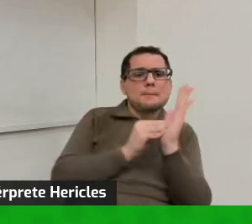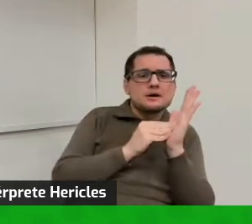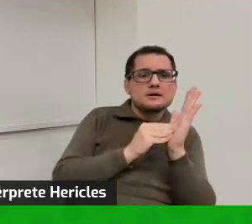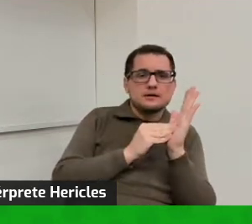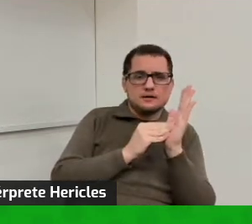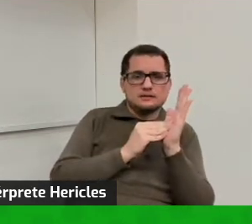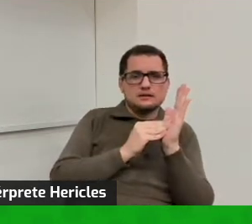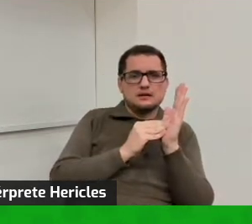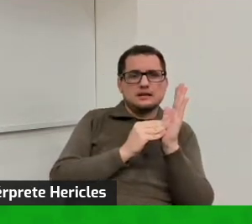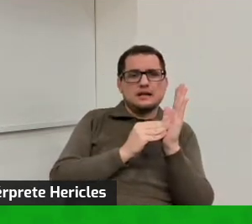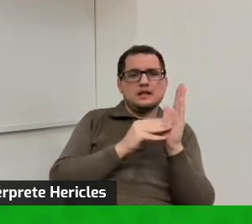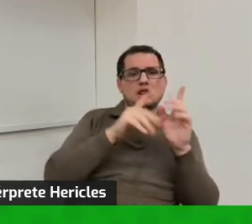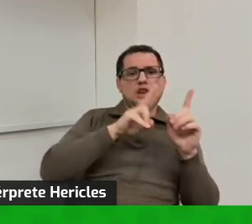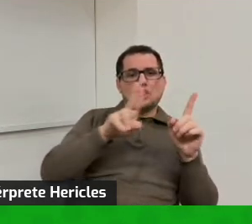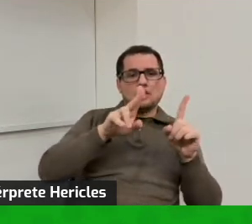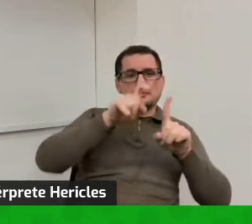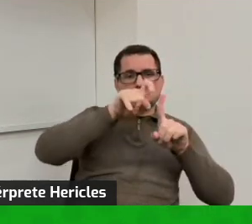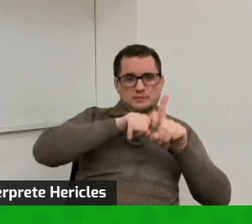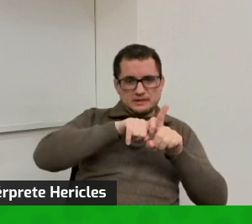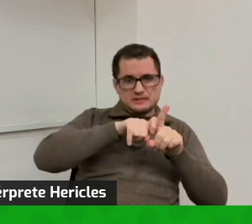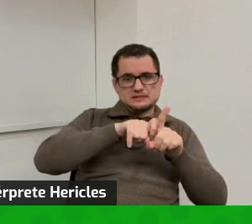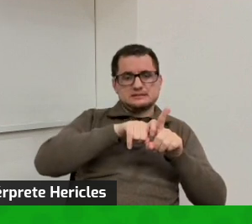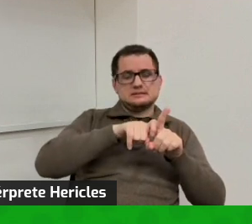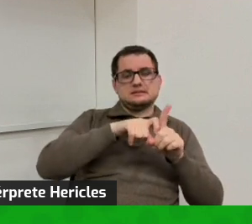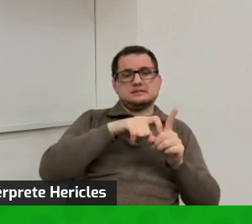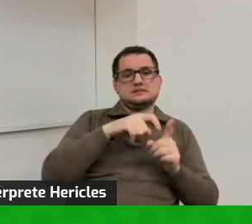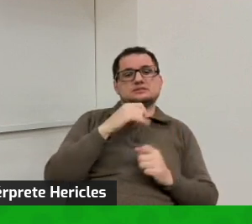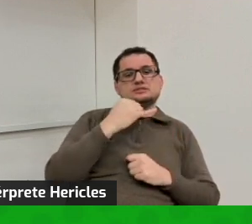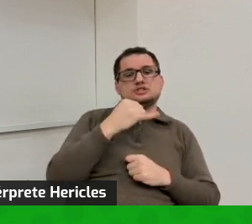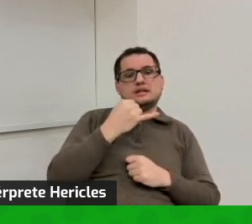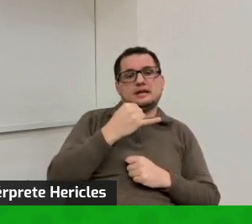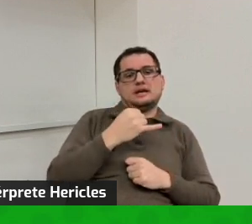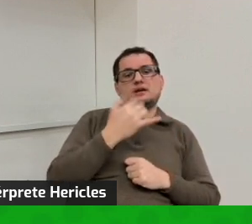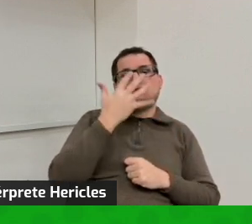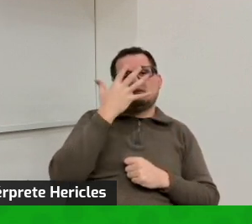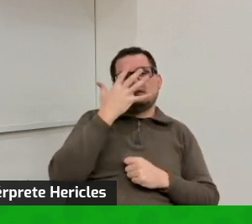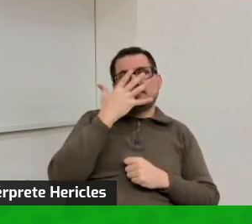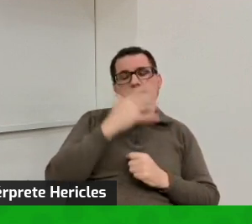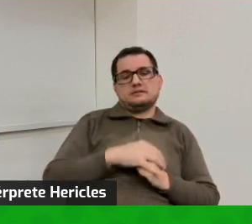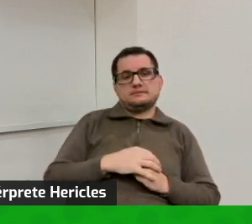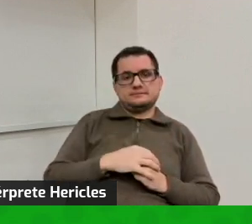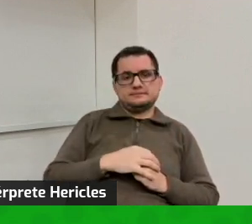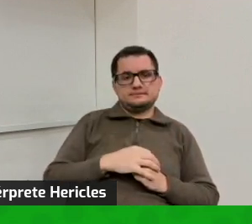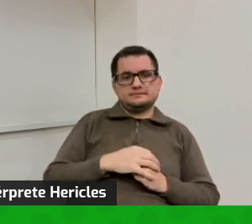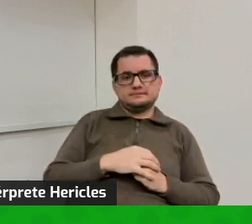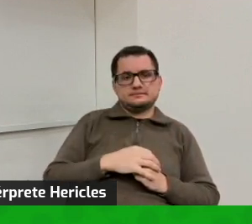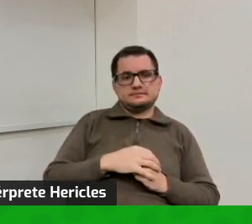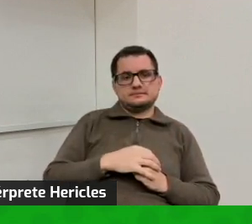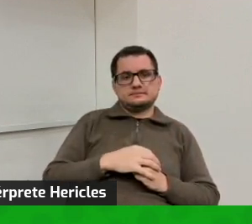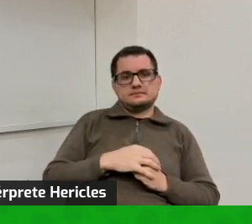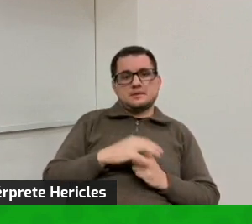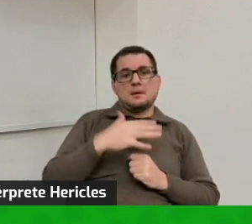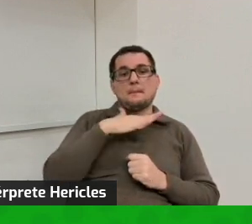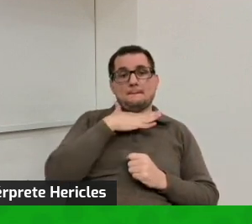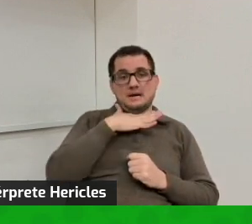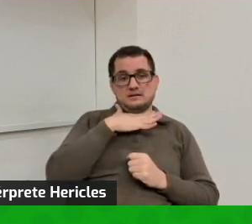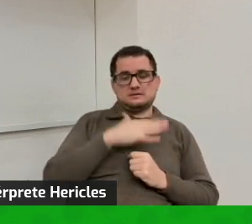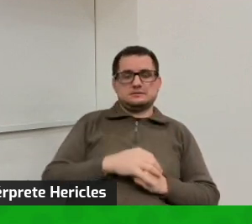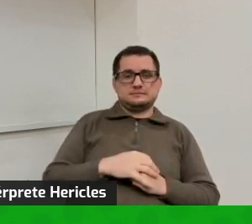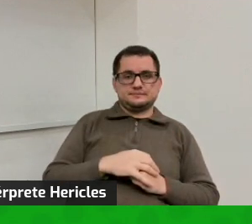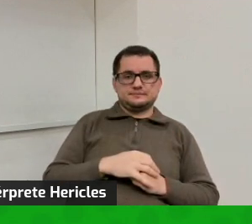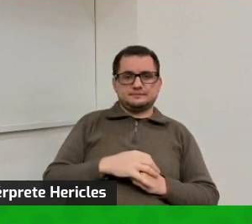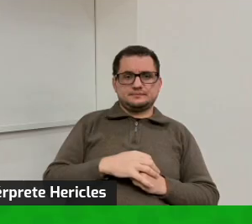né? Então, janeiro, fevereiro, acho que eu escrevi errado ali embaixo, né? Não, tá certo. E